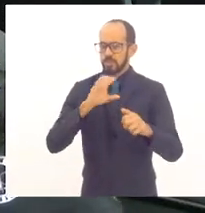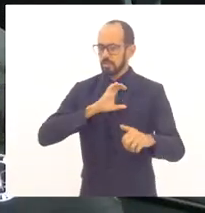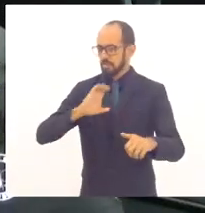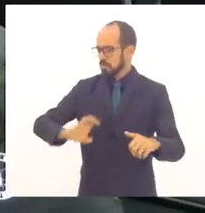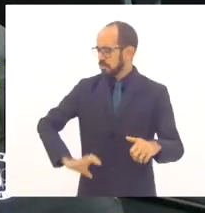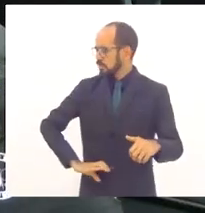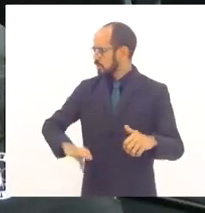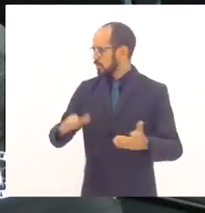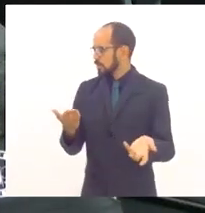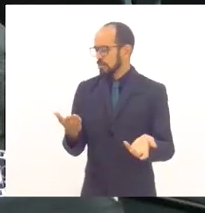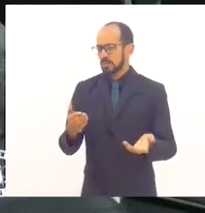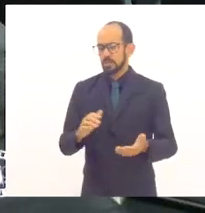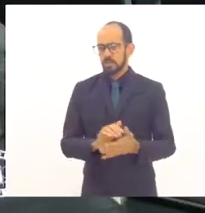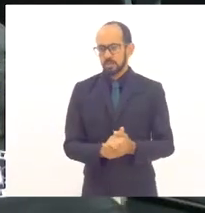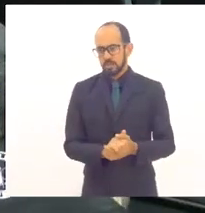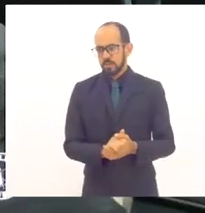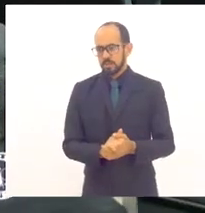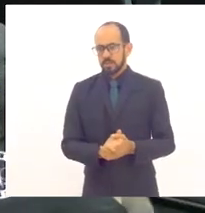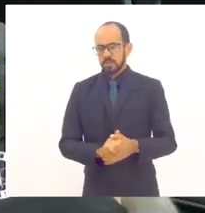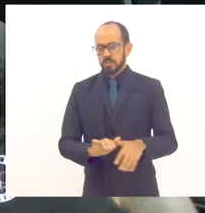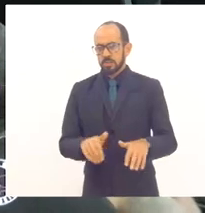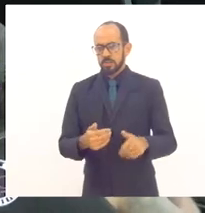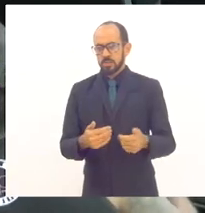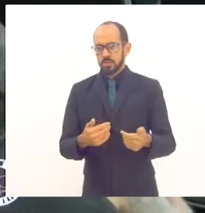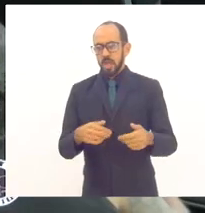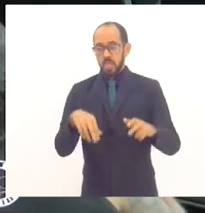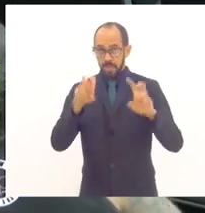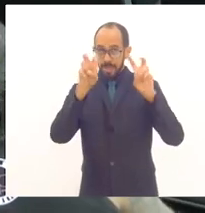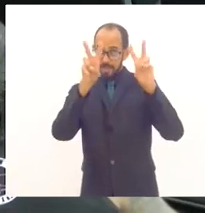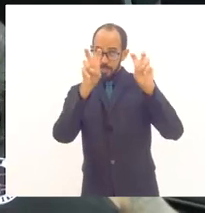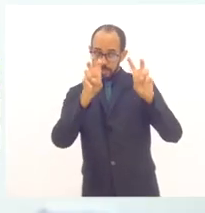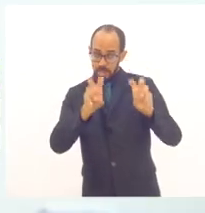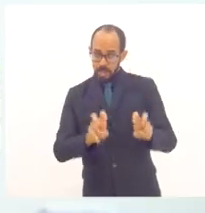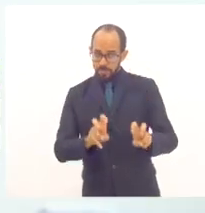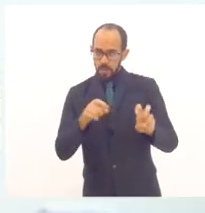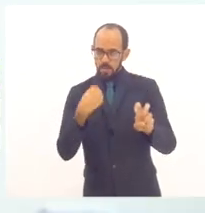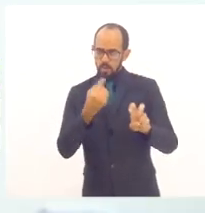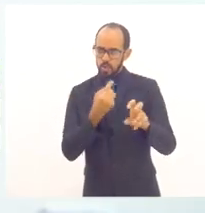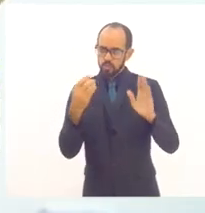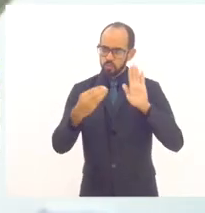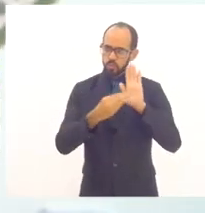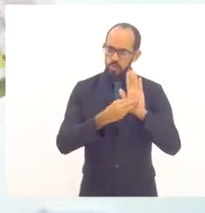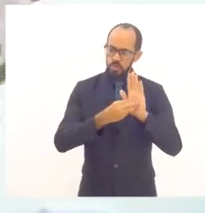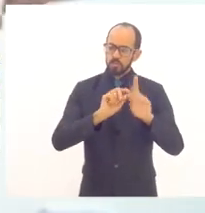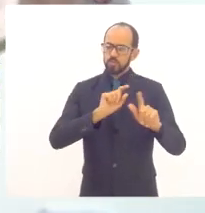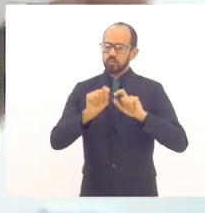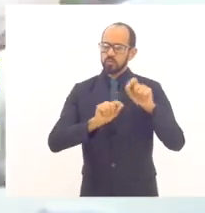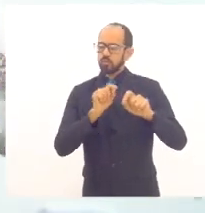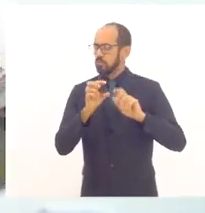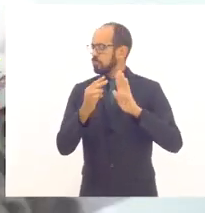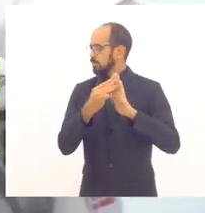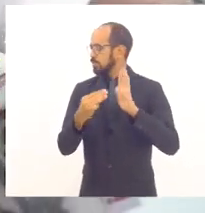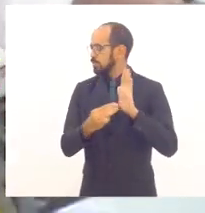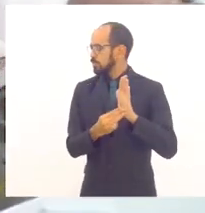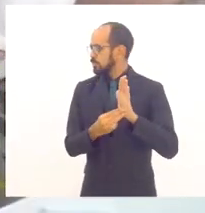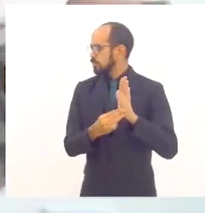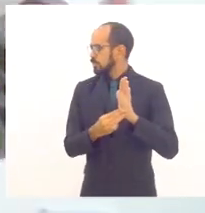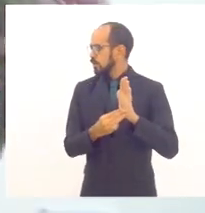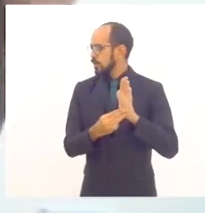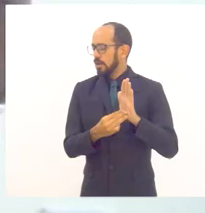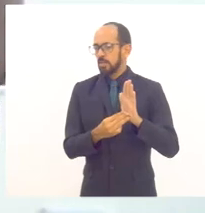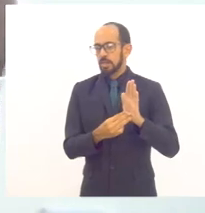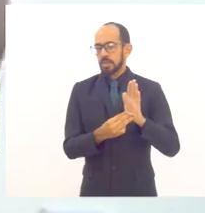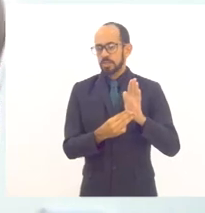etc. Dentro de cada tema, nós adotamos o seguinte método. O que está com a